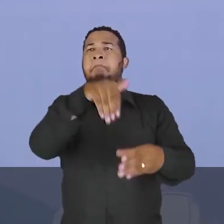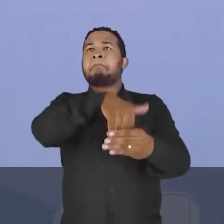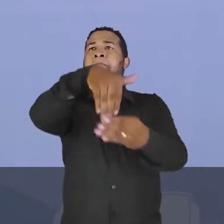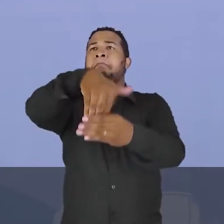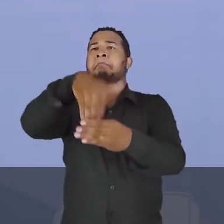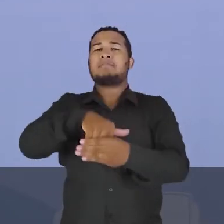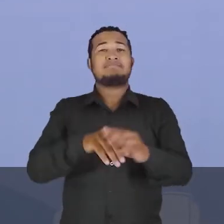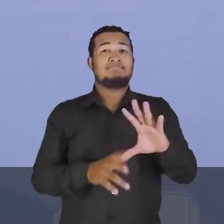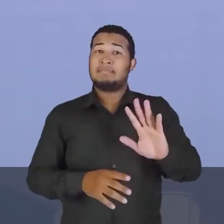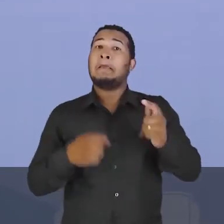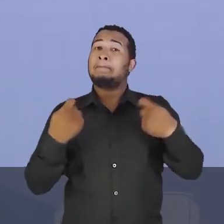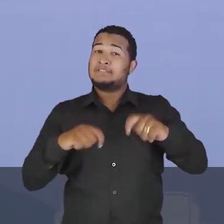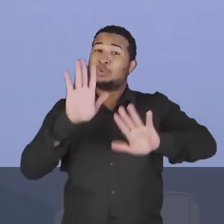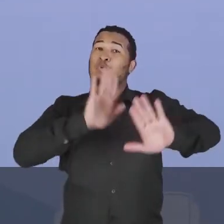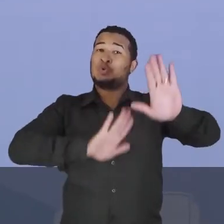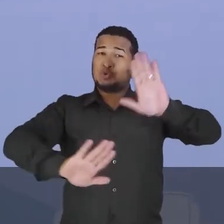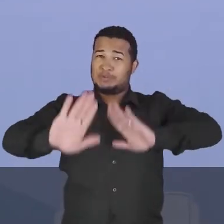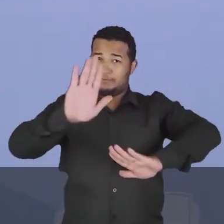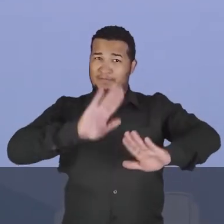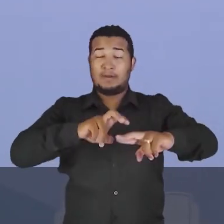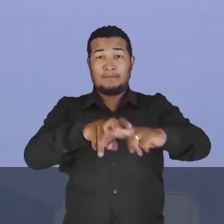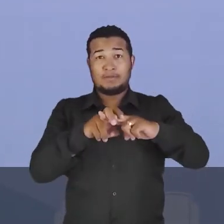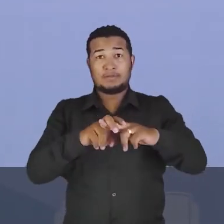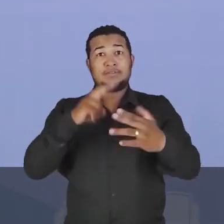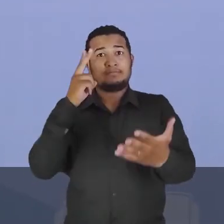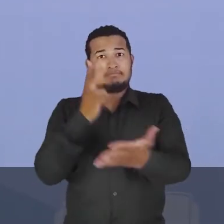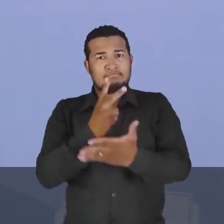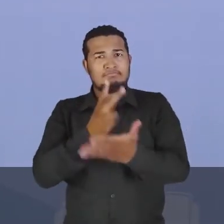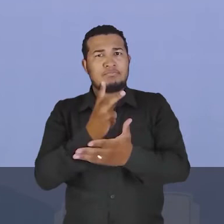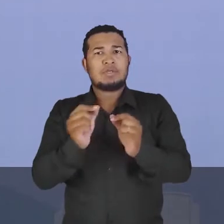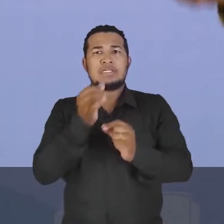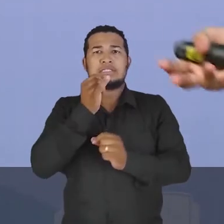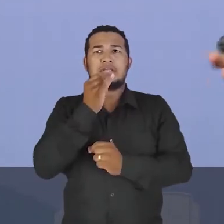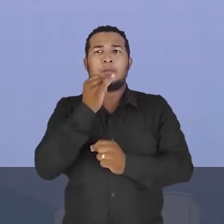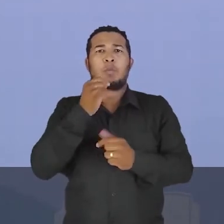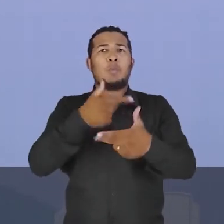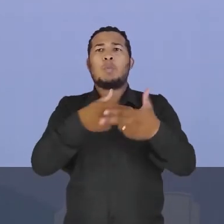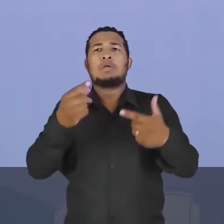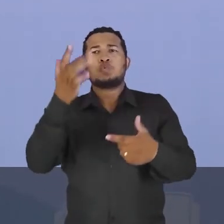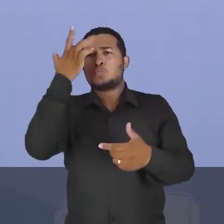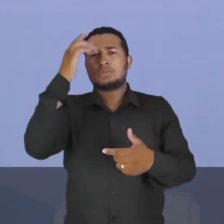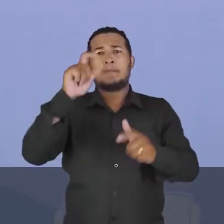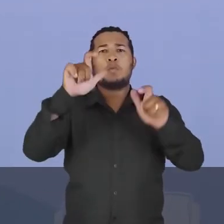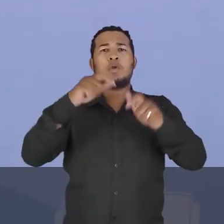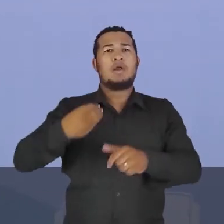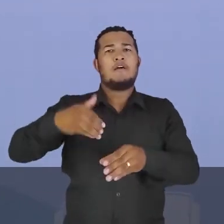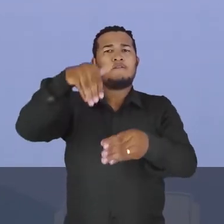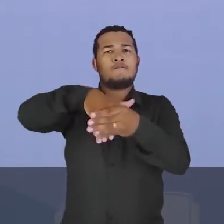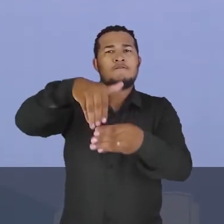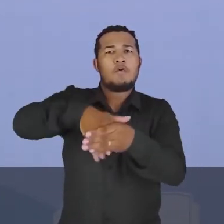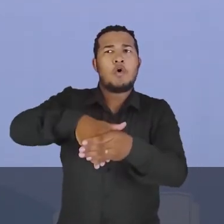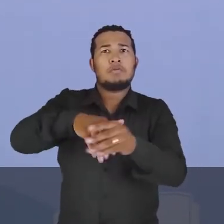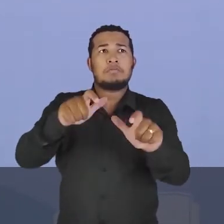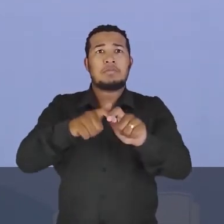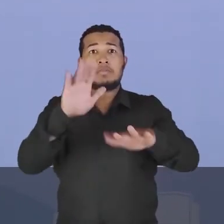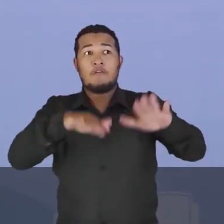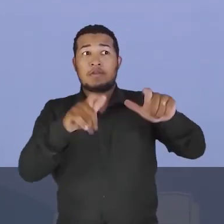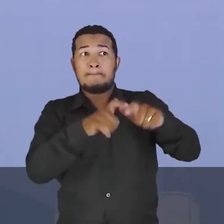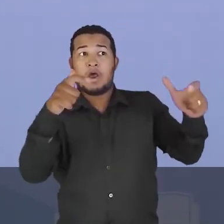deve ter todo esse cuidado. Por isso, sempre, não sei, alguns de vocês talvez votem, alguns de vocês, a maioria talvez ainda não